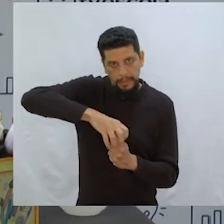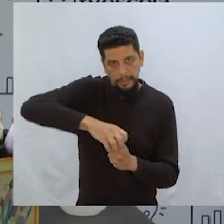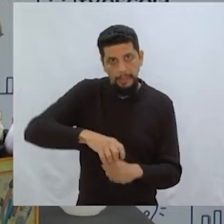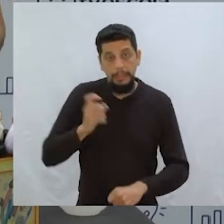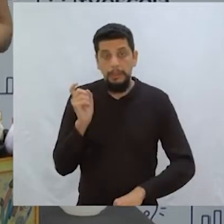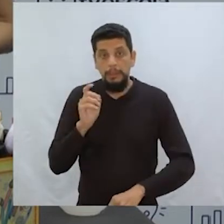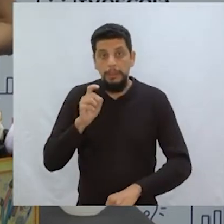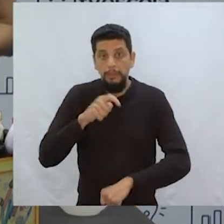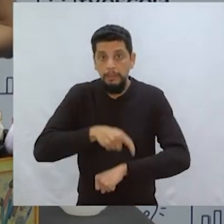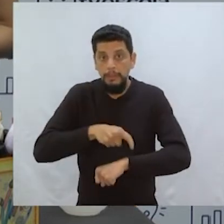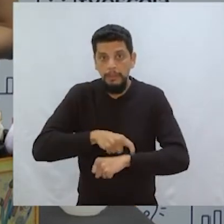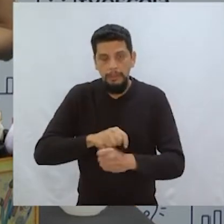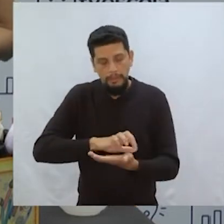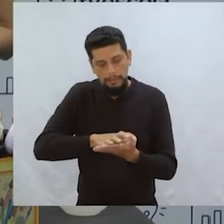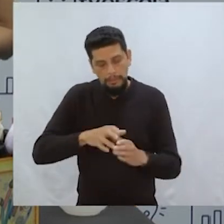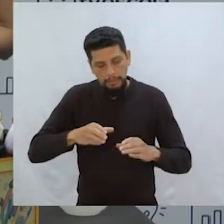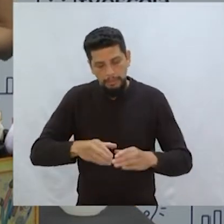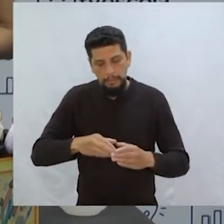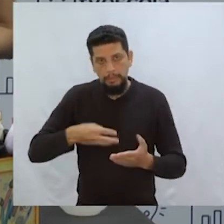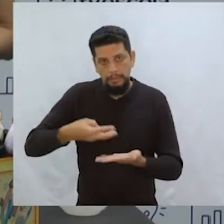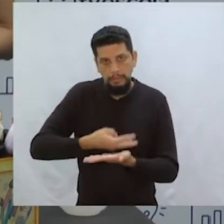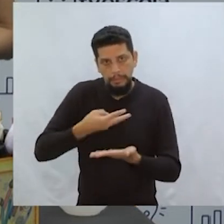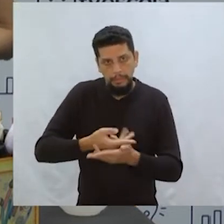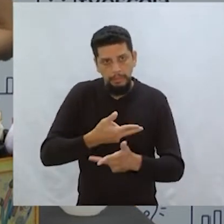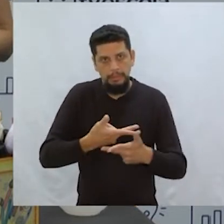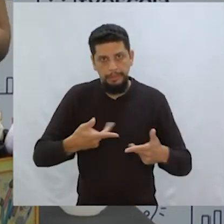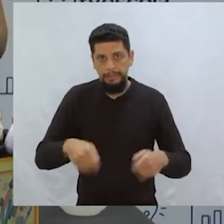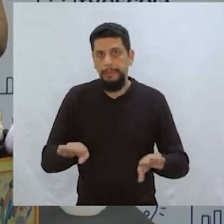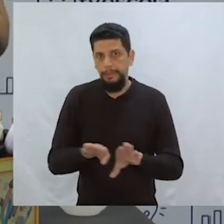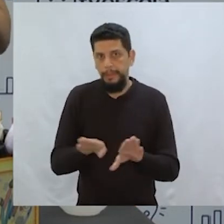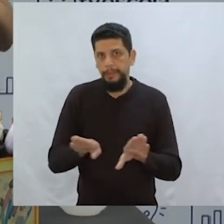ligada, na hora de lavar a louça também.